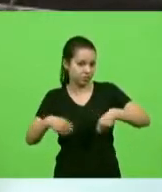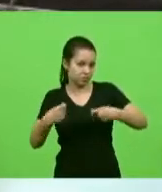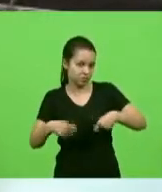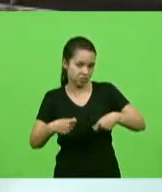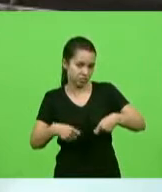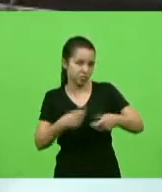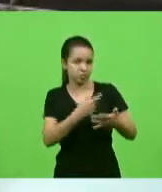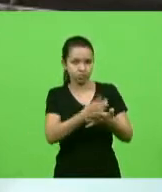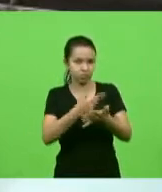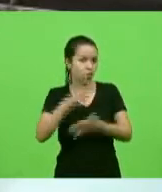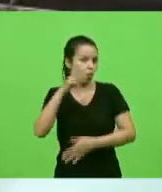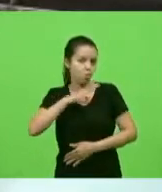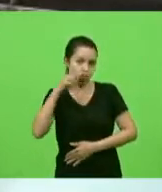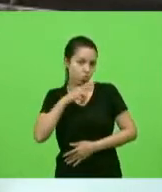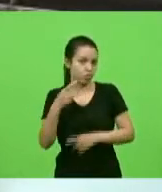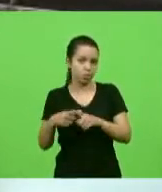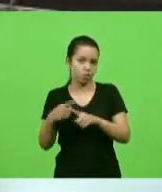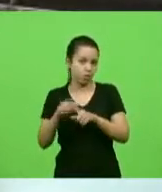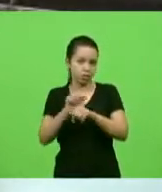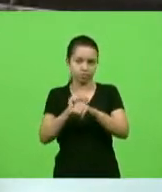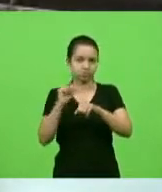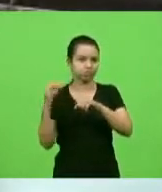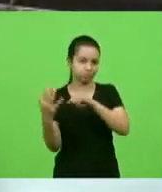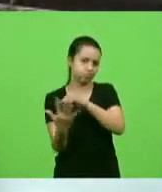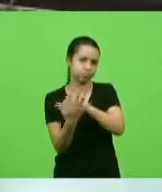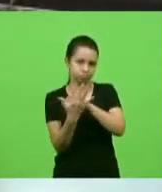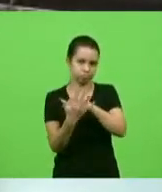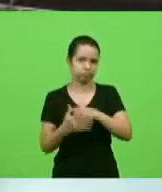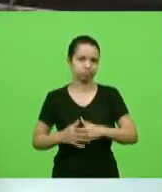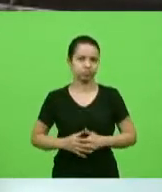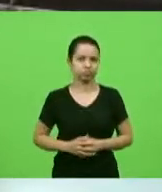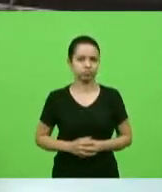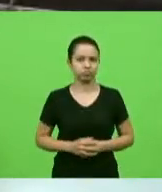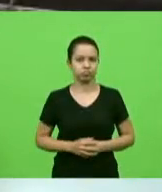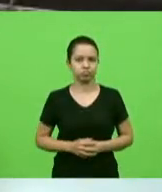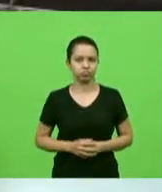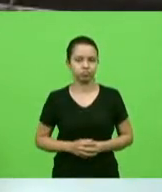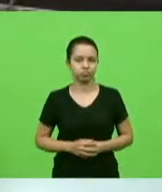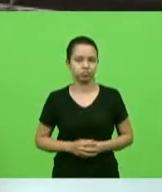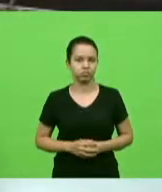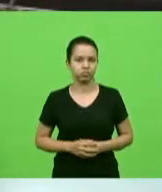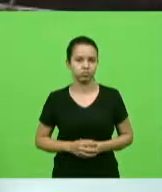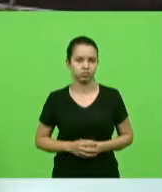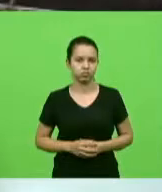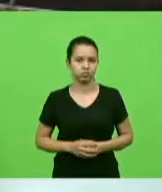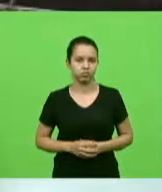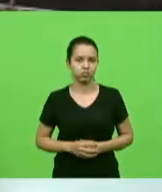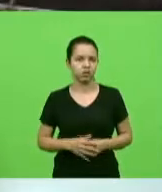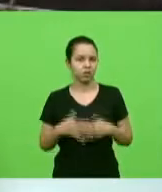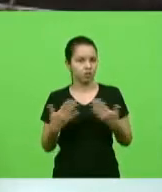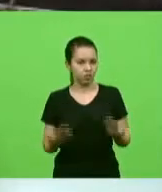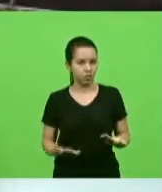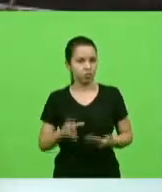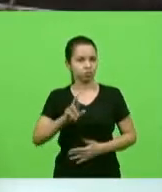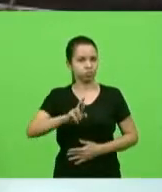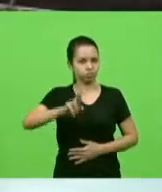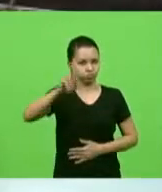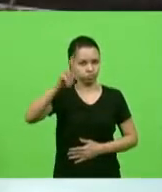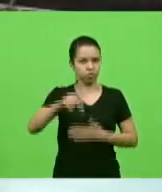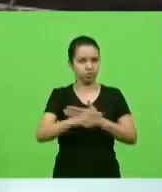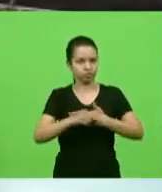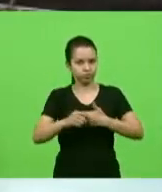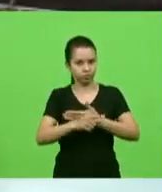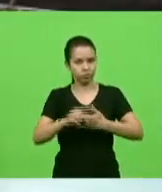providências estatais urgentes por conta da pandemia do Covid-19. O então chefe da Casa Civil,